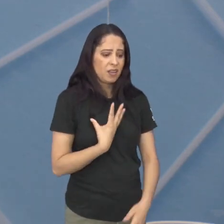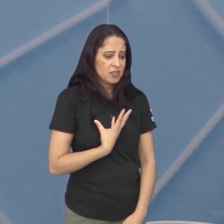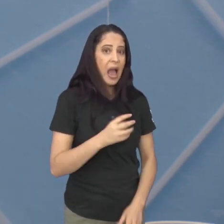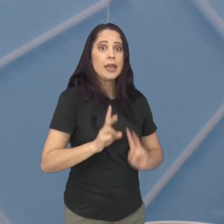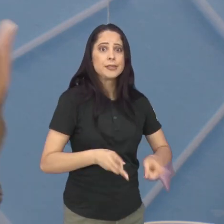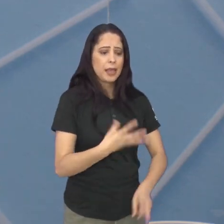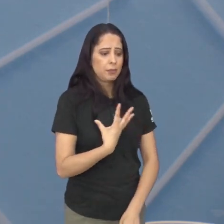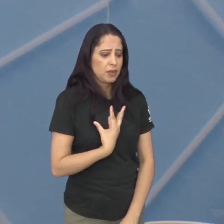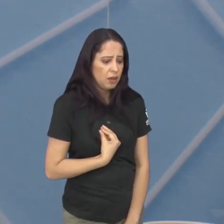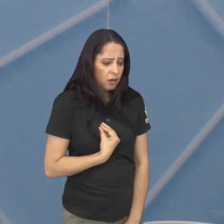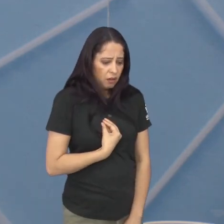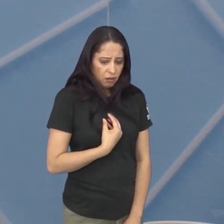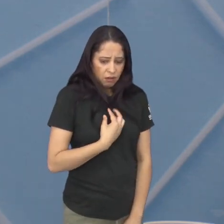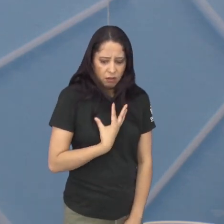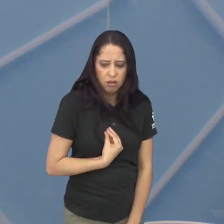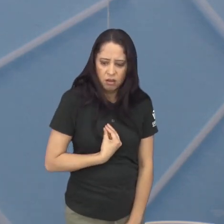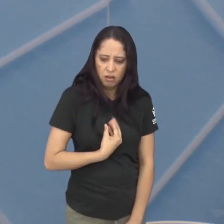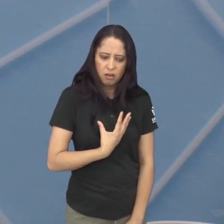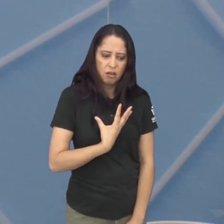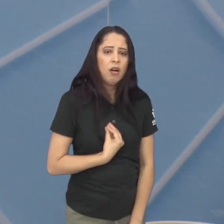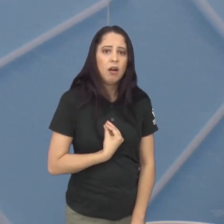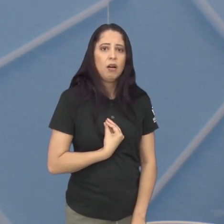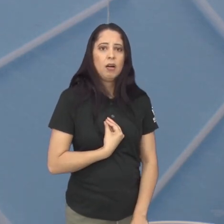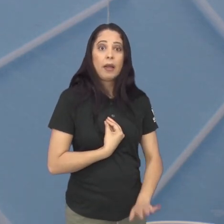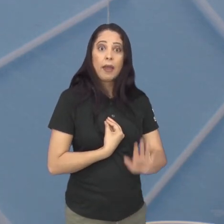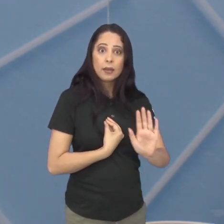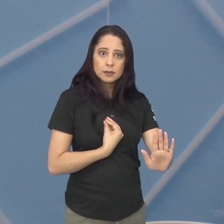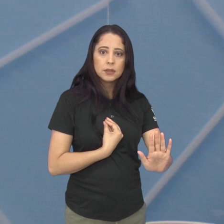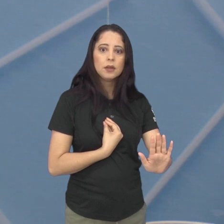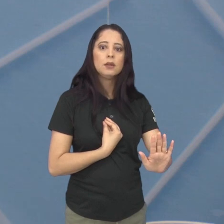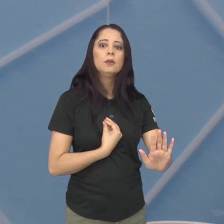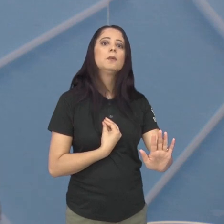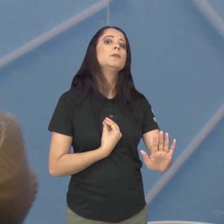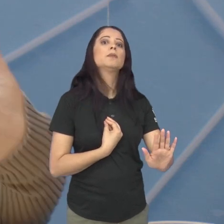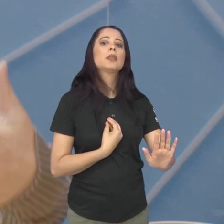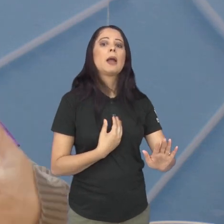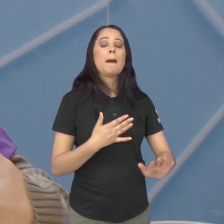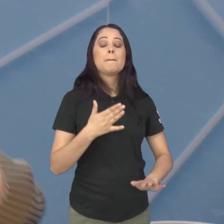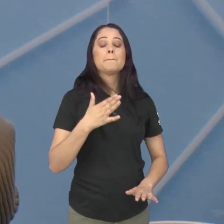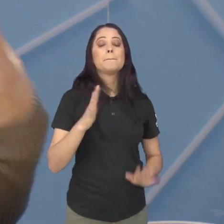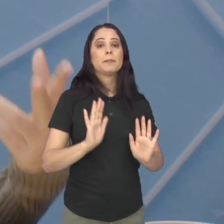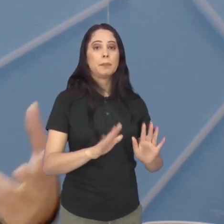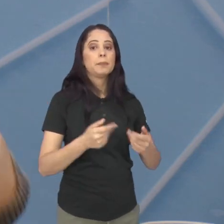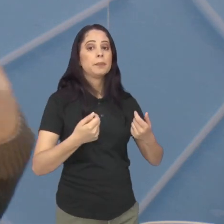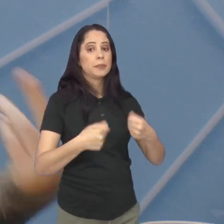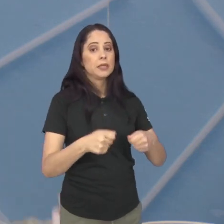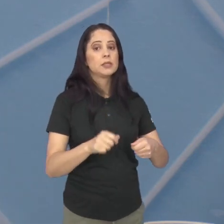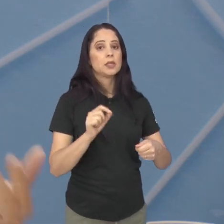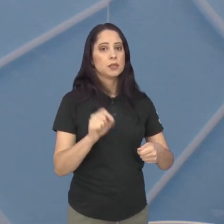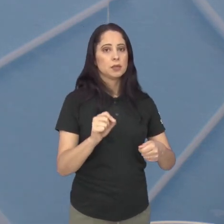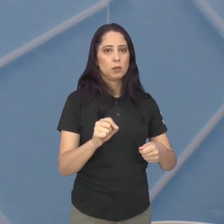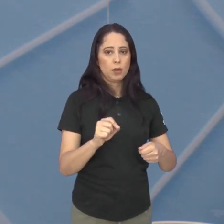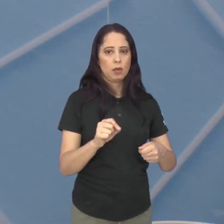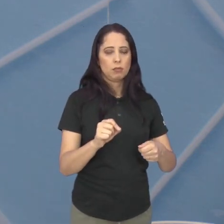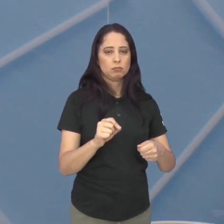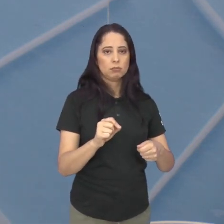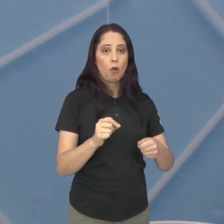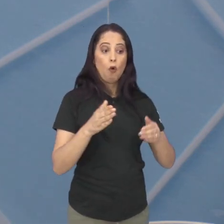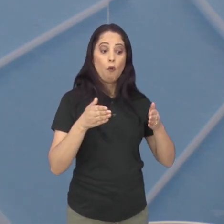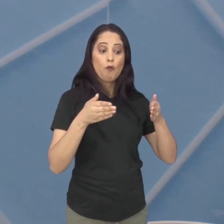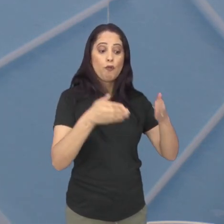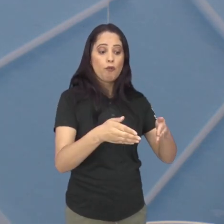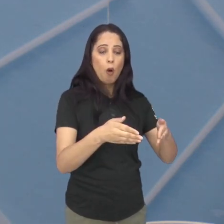precisa estar atenta, como a Silvana falou, né, no VT. Ela disse assim, eu foco para que o desenvolvimento do meu filho seja o melhor possível,